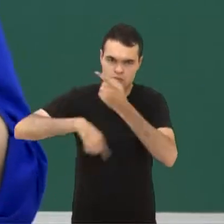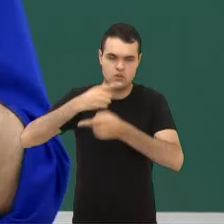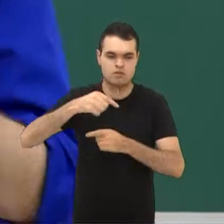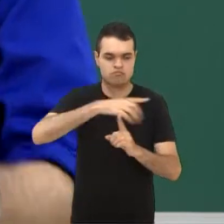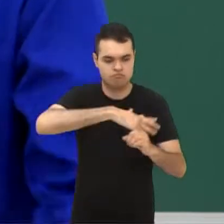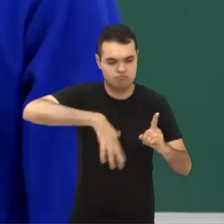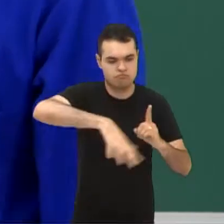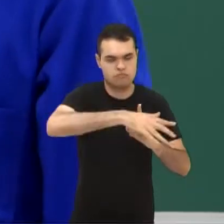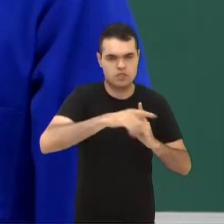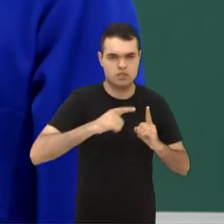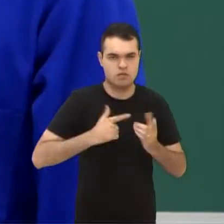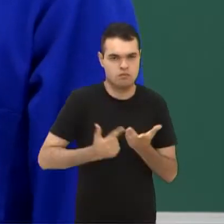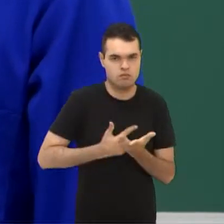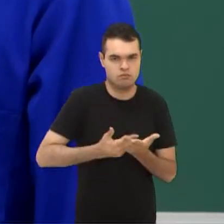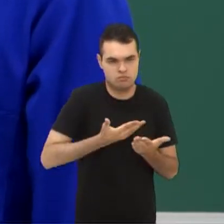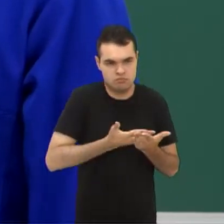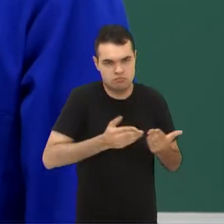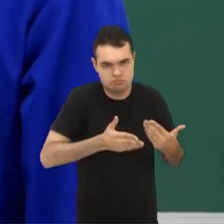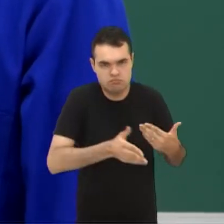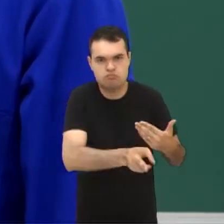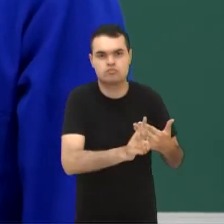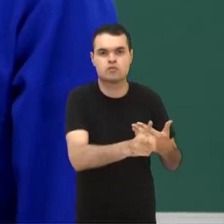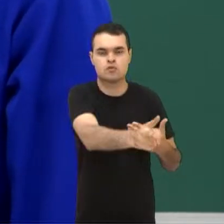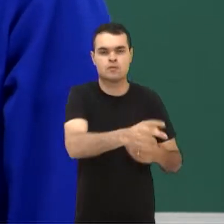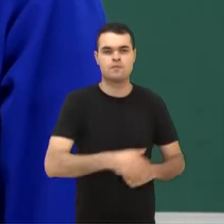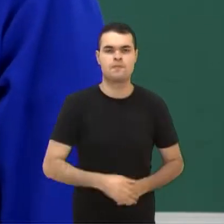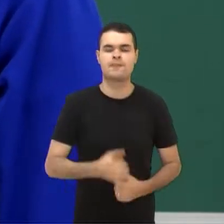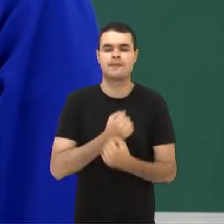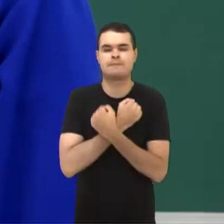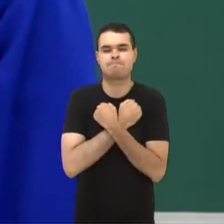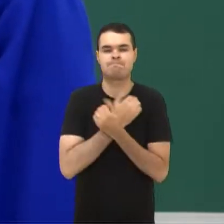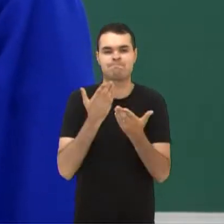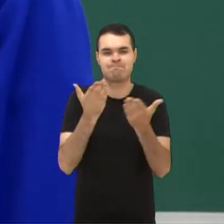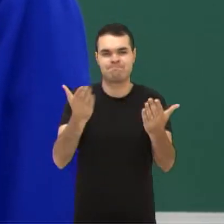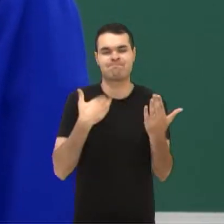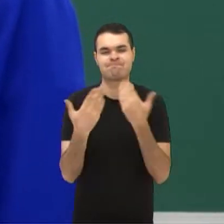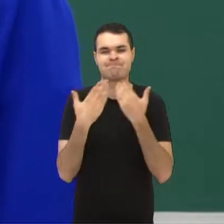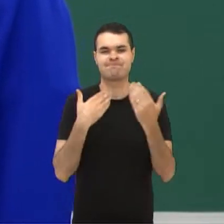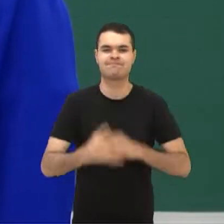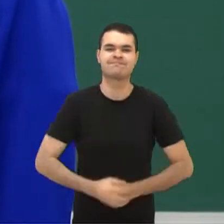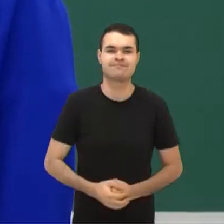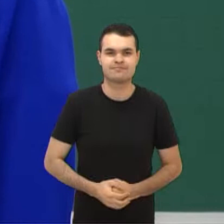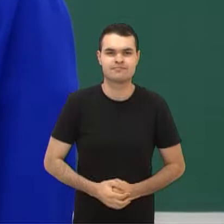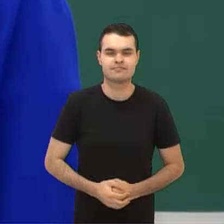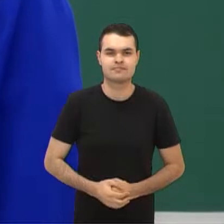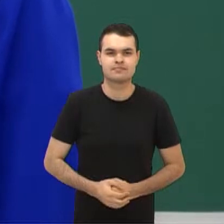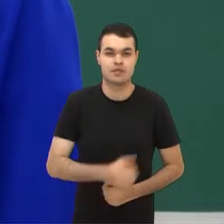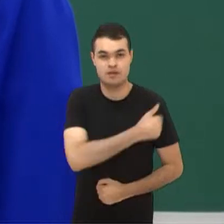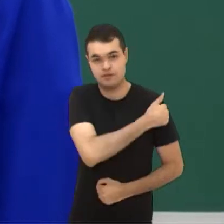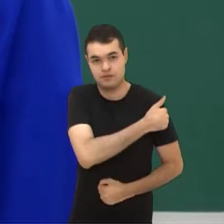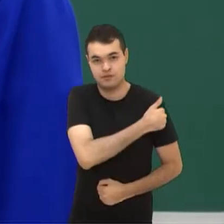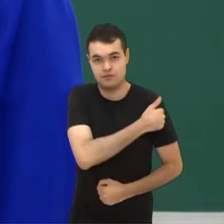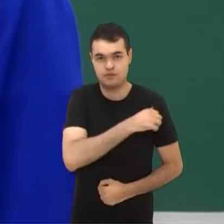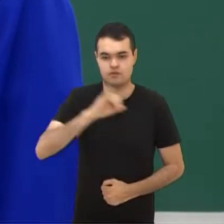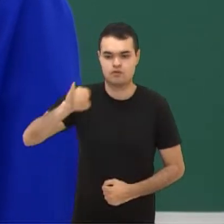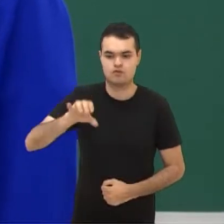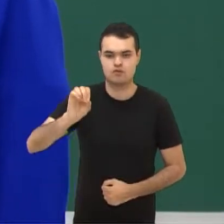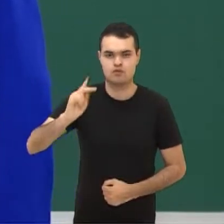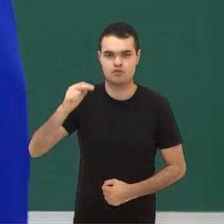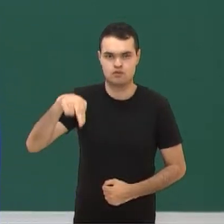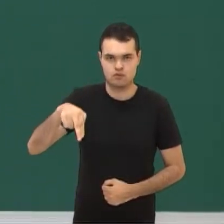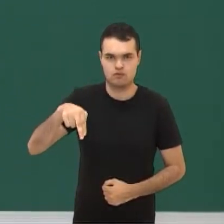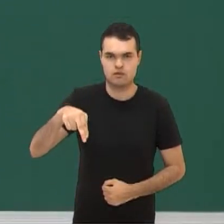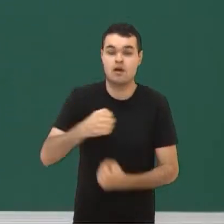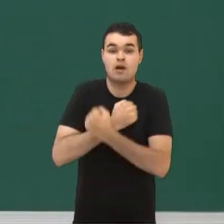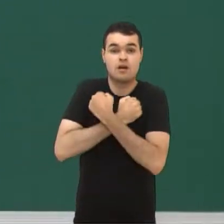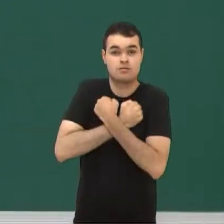Sociologia e em outras disciplinas. Vamos mandar um abraço para a galerinha que está interagindo com a gente aqui. O aluno John aqui, ele está dizendo, professores,